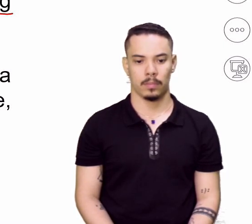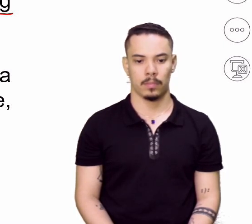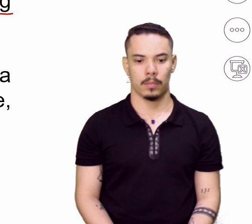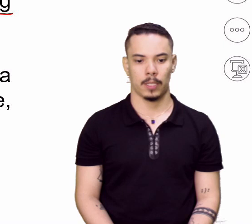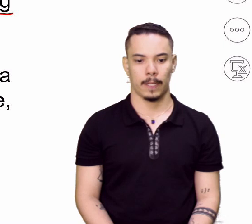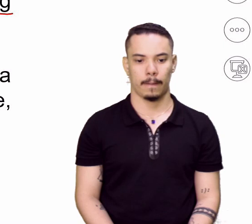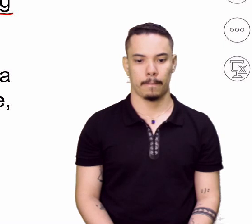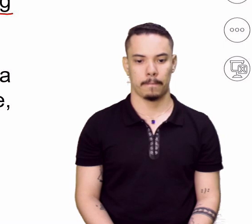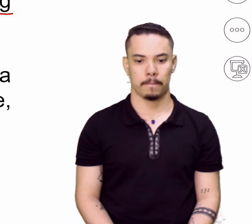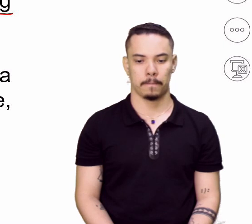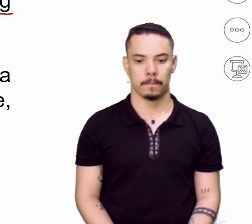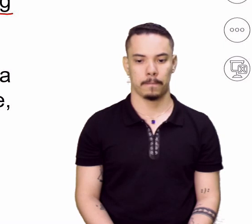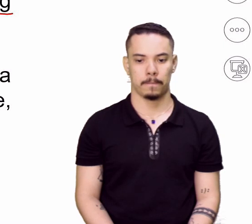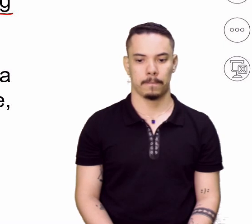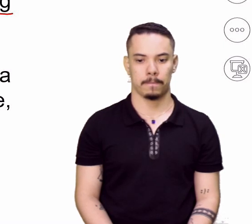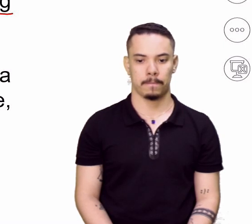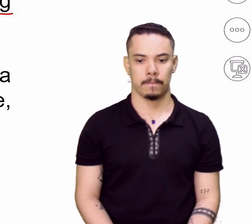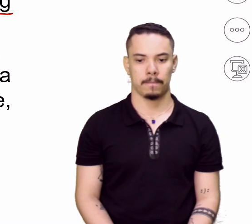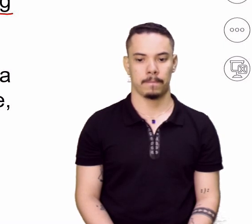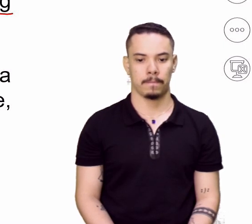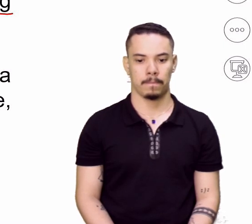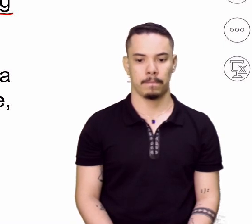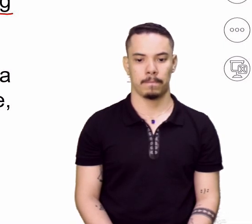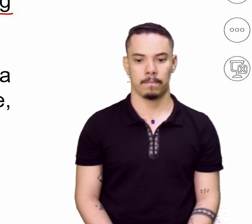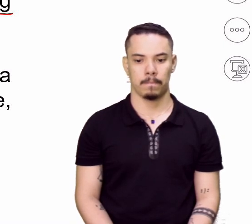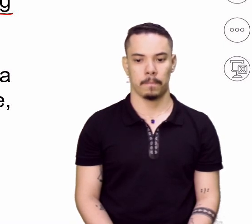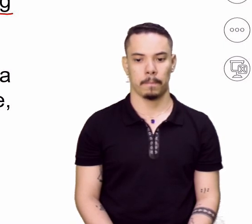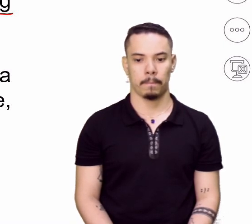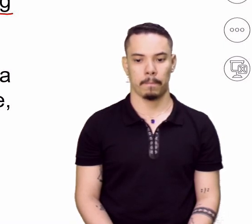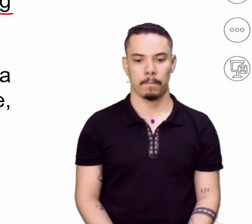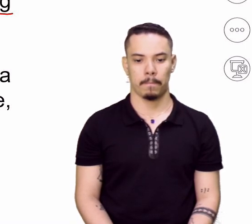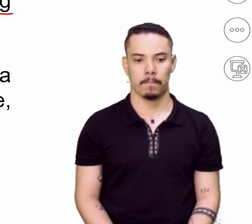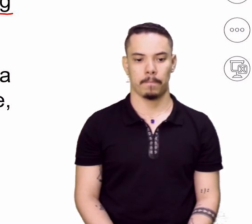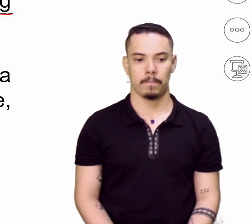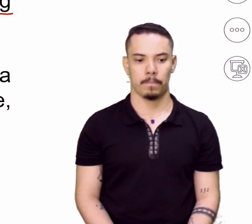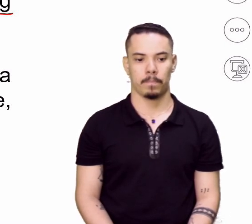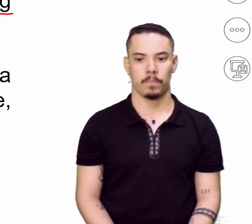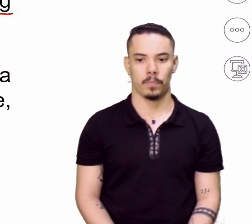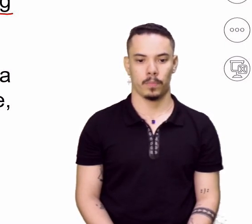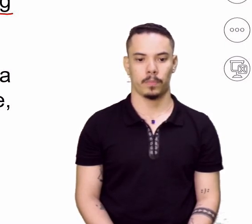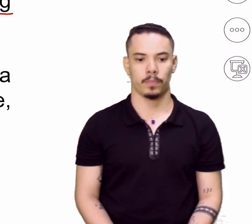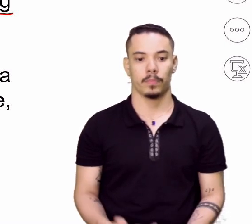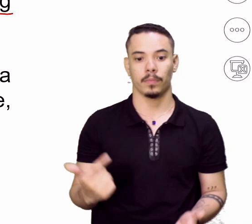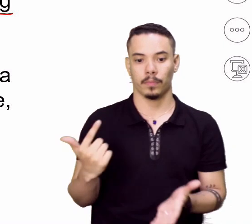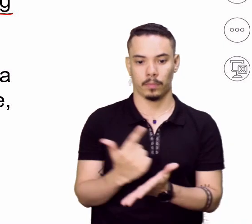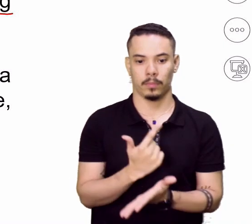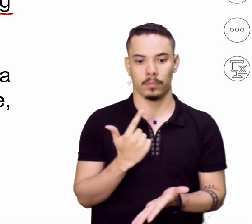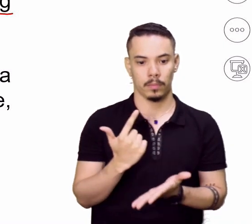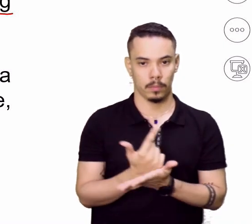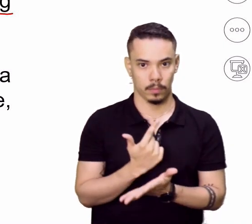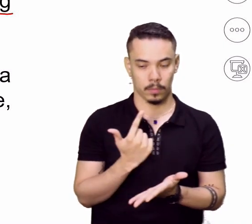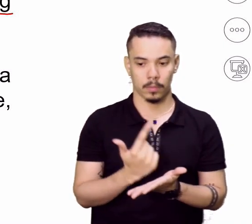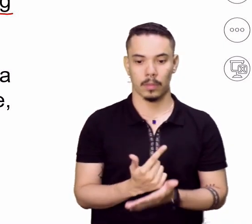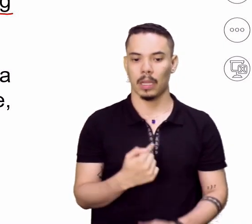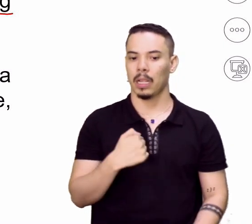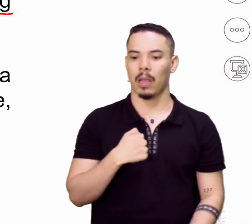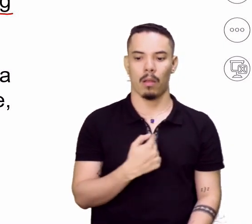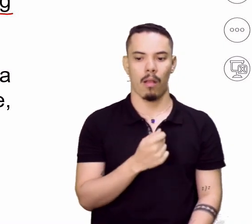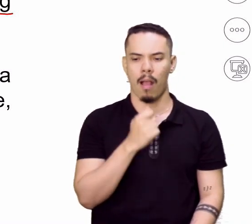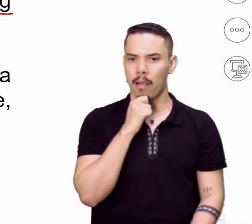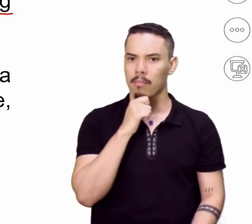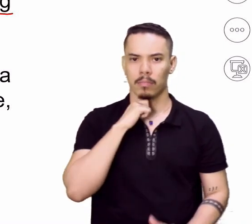read was still on the shelf. O livro do qual eu ainda não